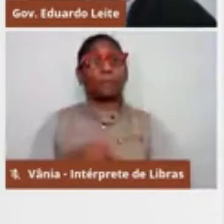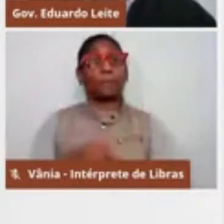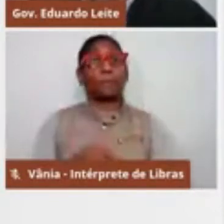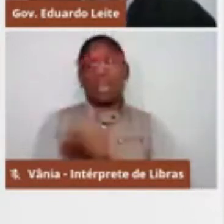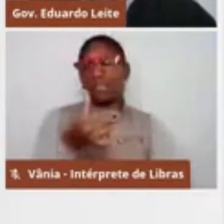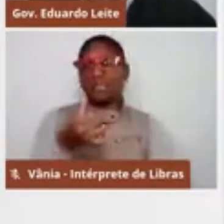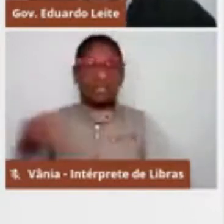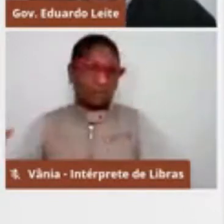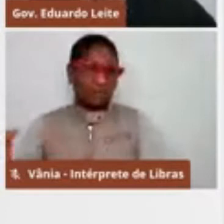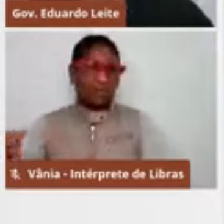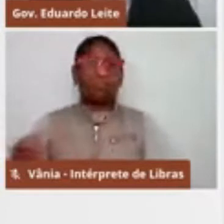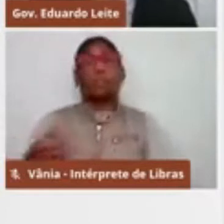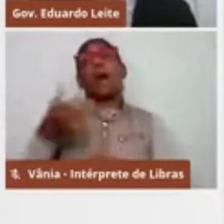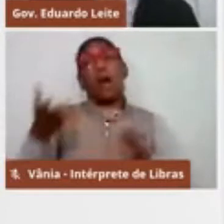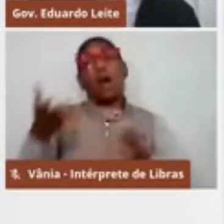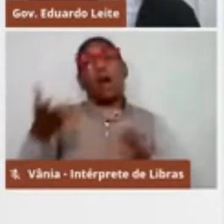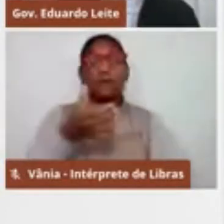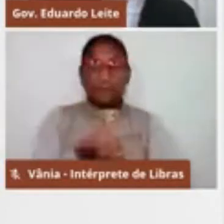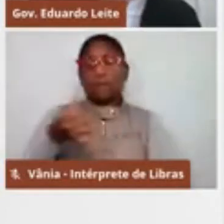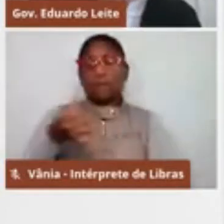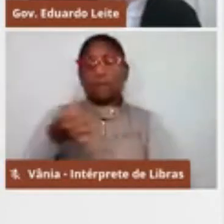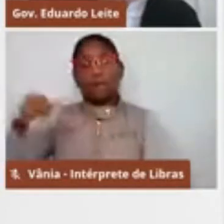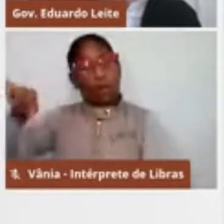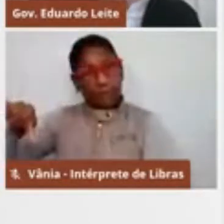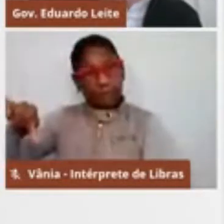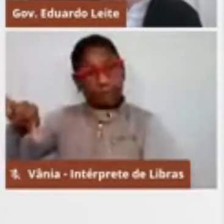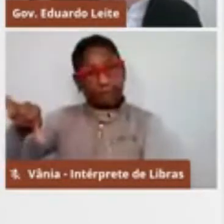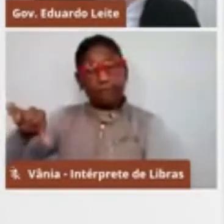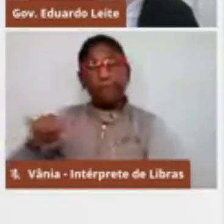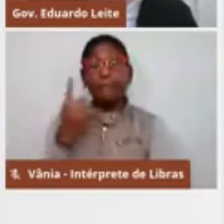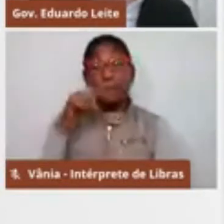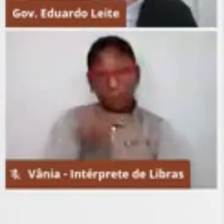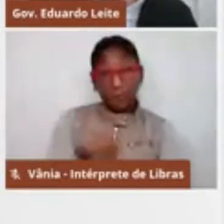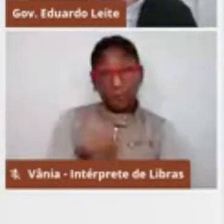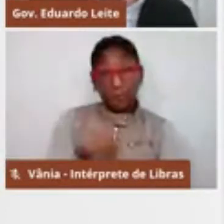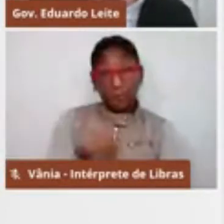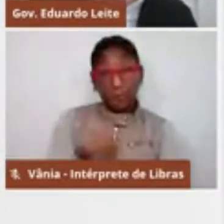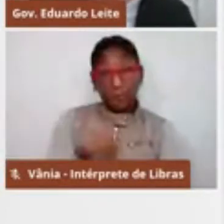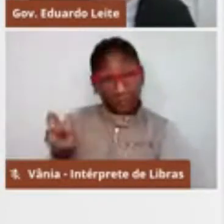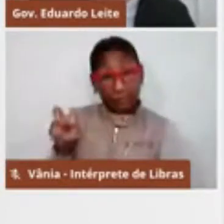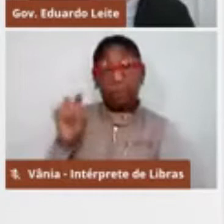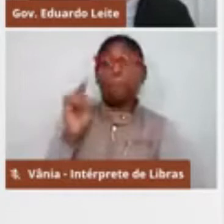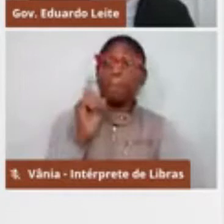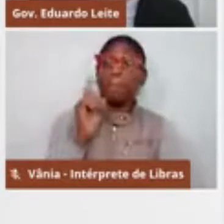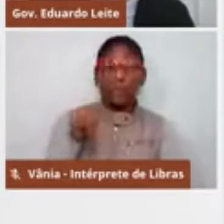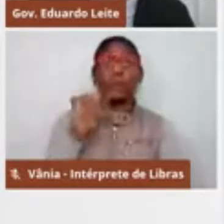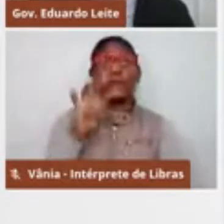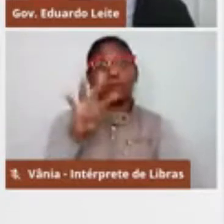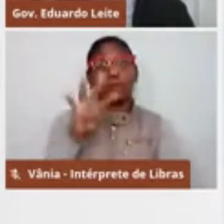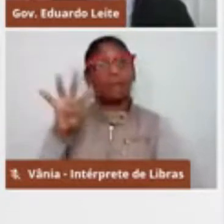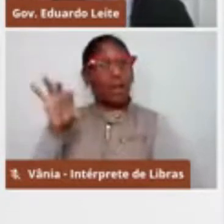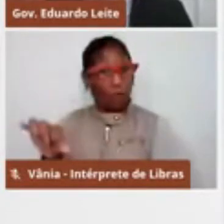foi para 669, e casos recuperados saíram de 1.505 para 1.849, o que fez esse